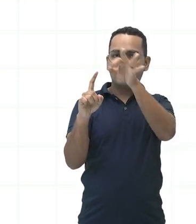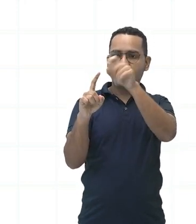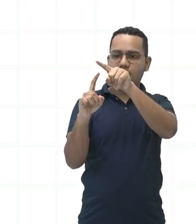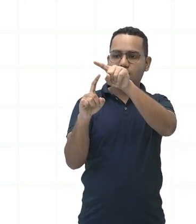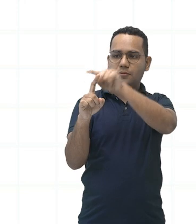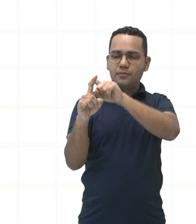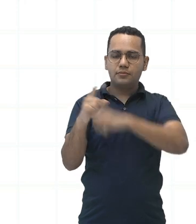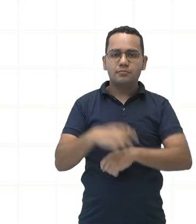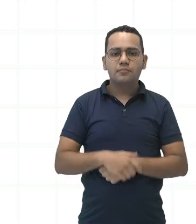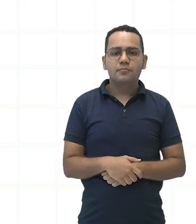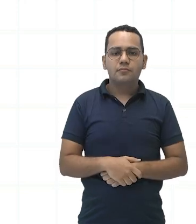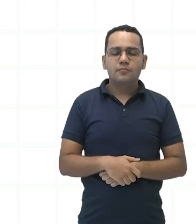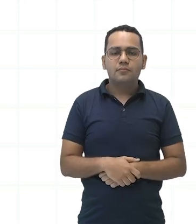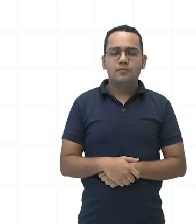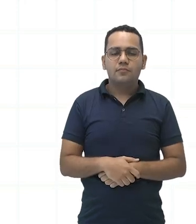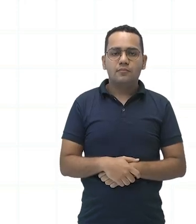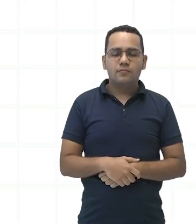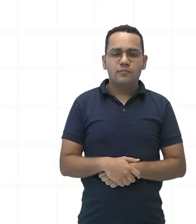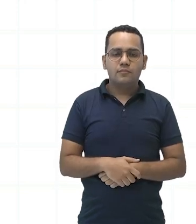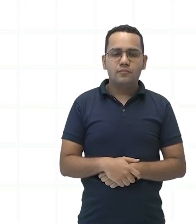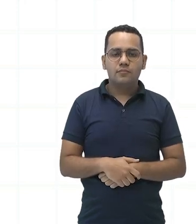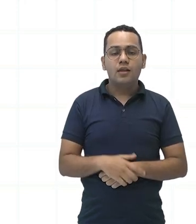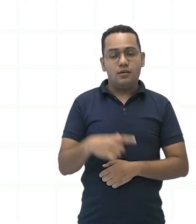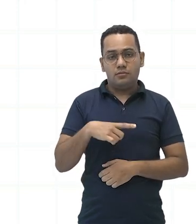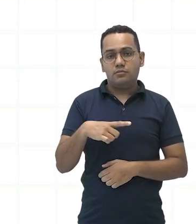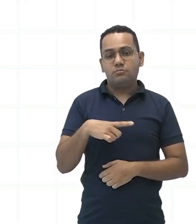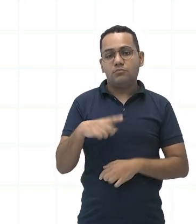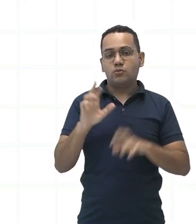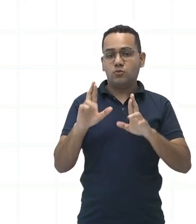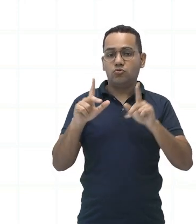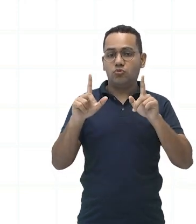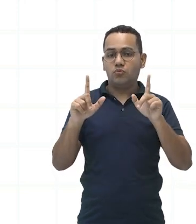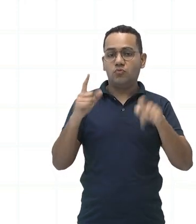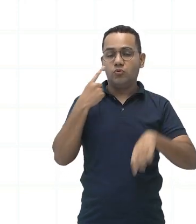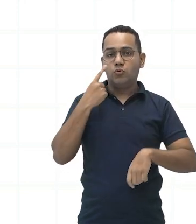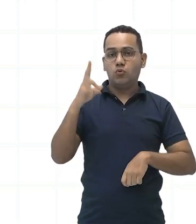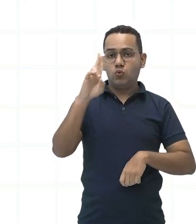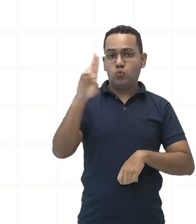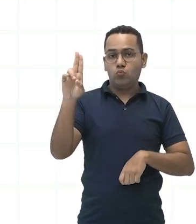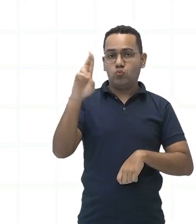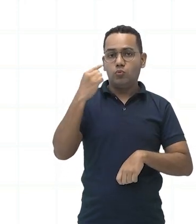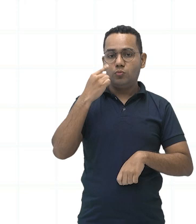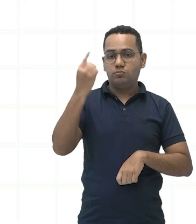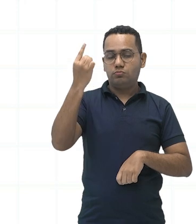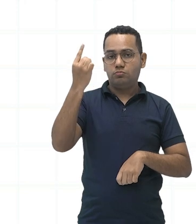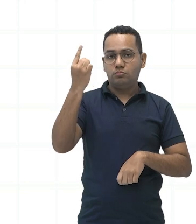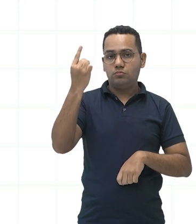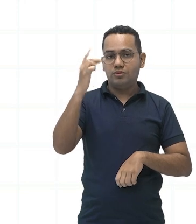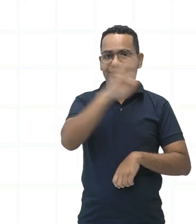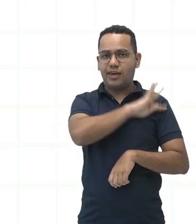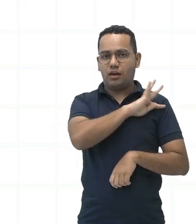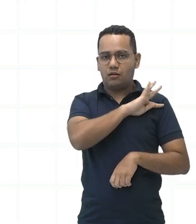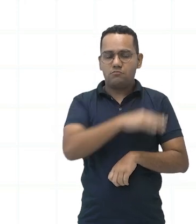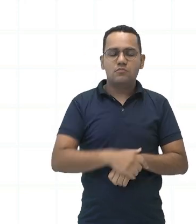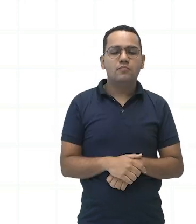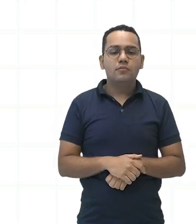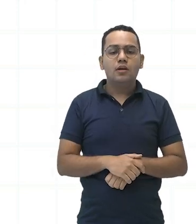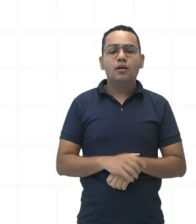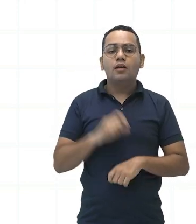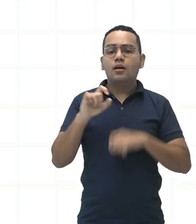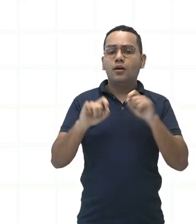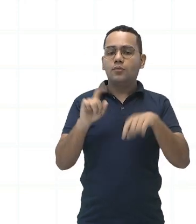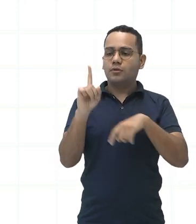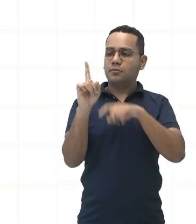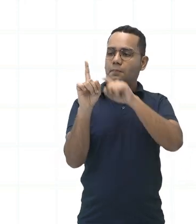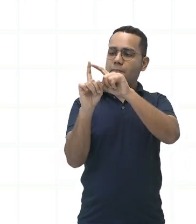mulher. Isso significa que ela tem um desvio postural chamado hipercifose, que é justamente esse acentuamento da